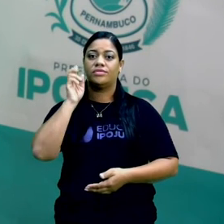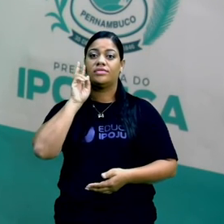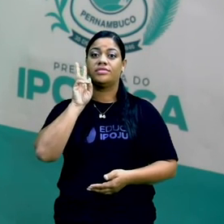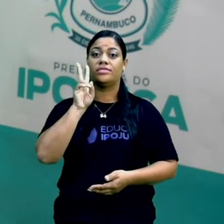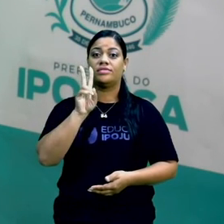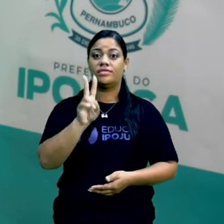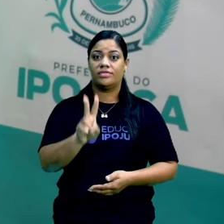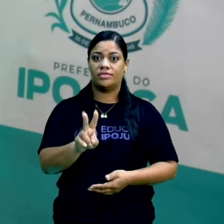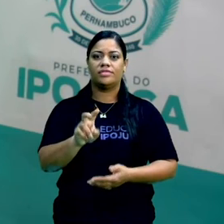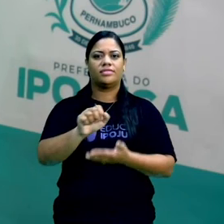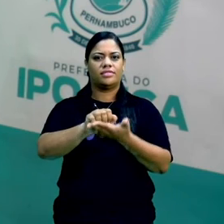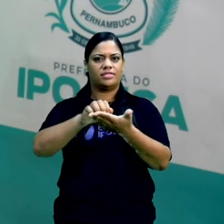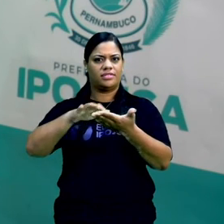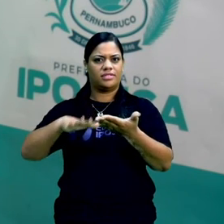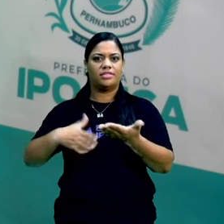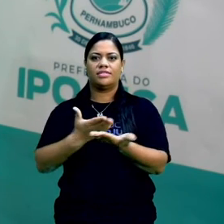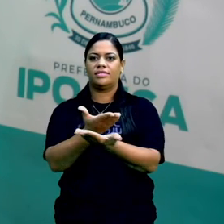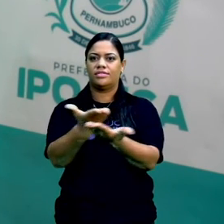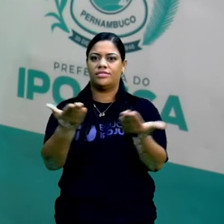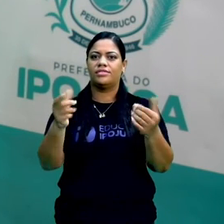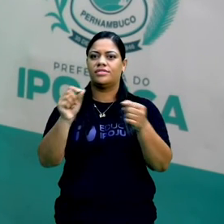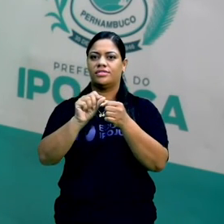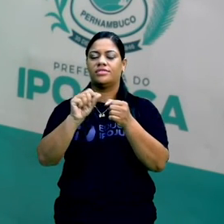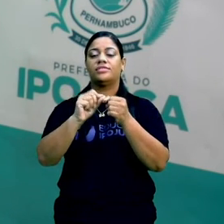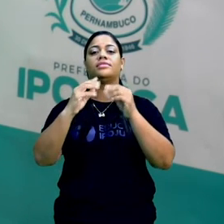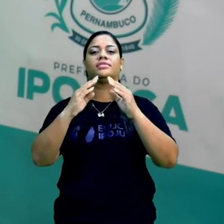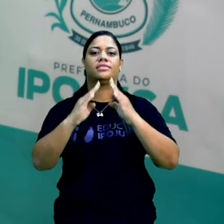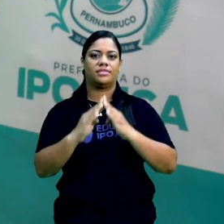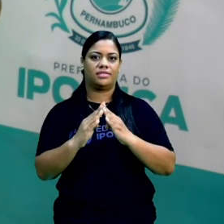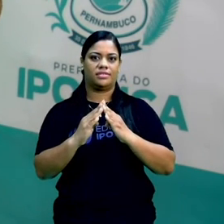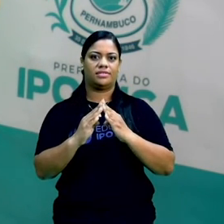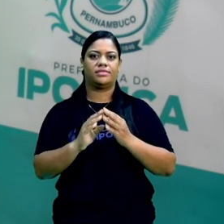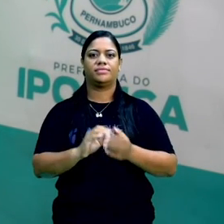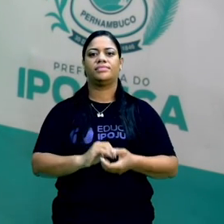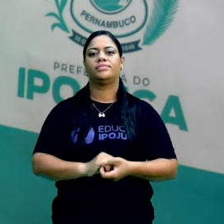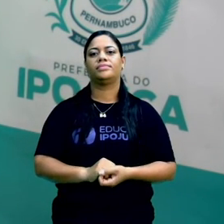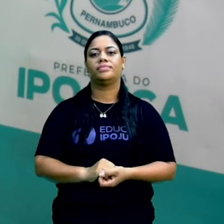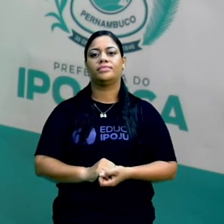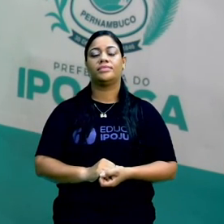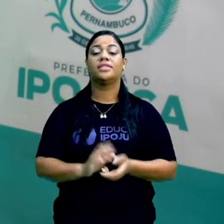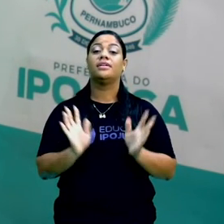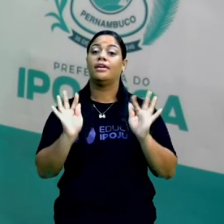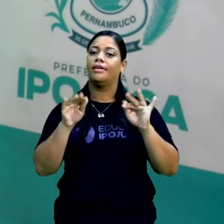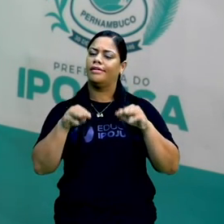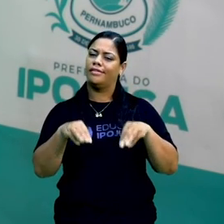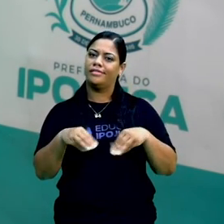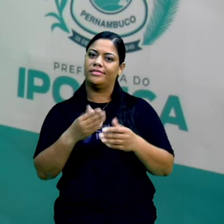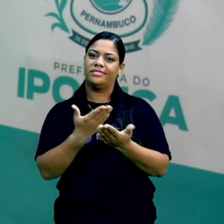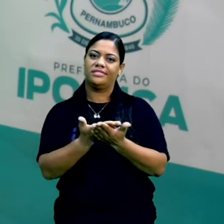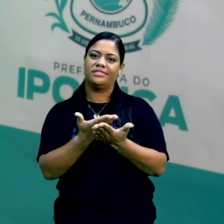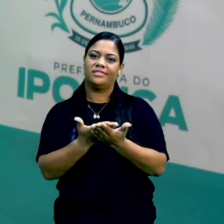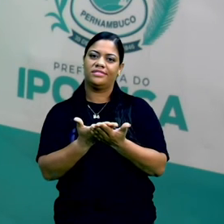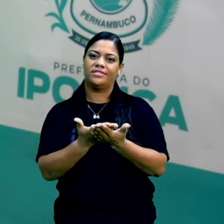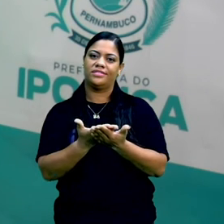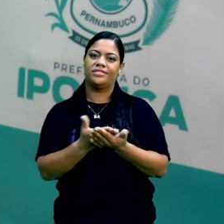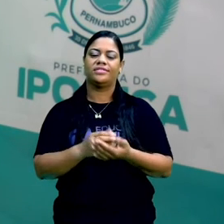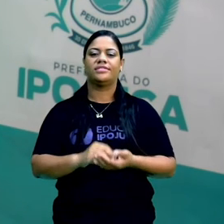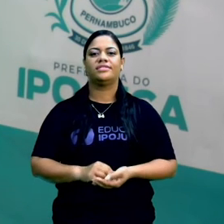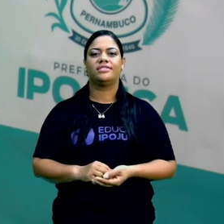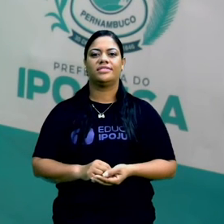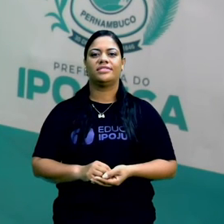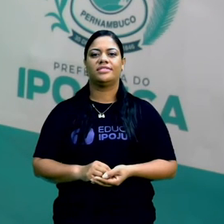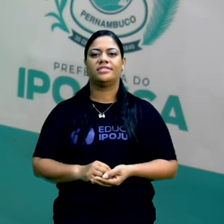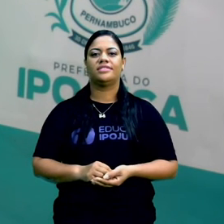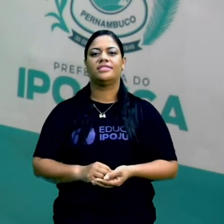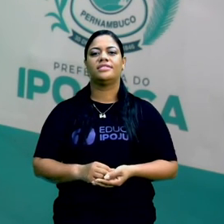ver essas atividades que vocês fazem em casa. Aqui chegamos ao final da nossa aula. Eu desejo